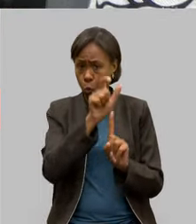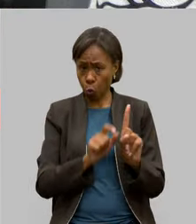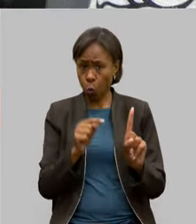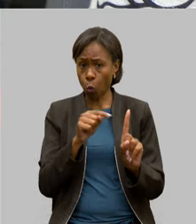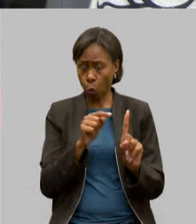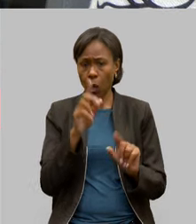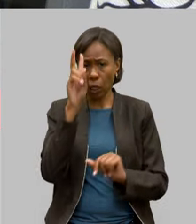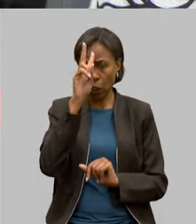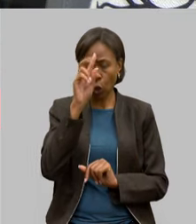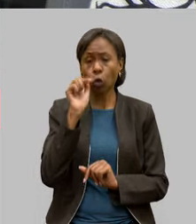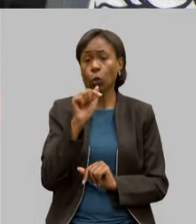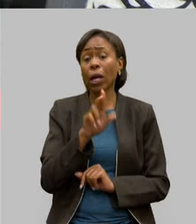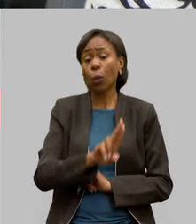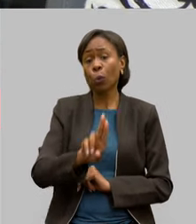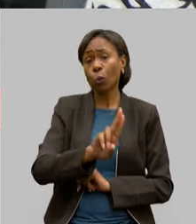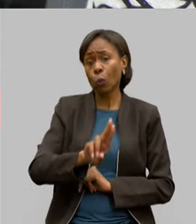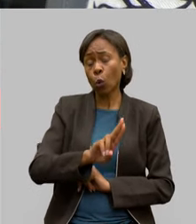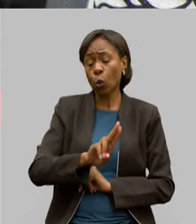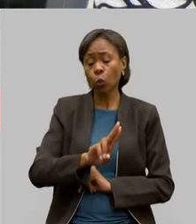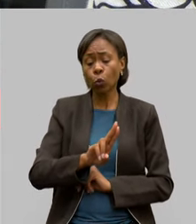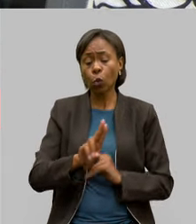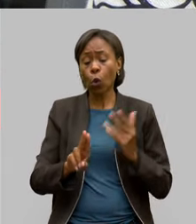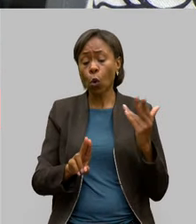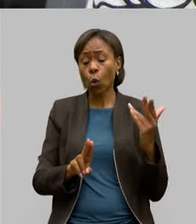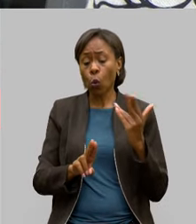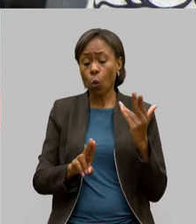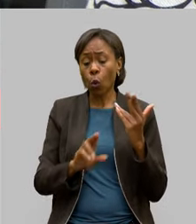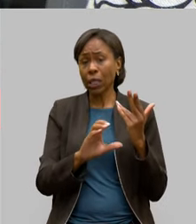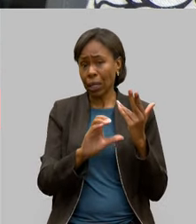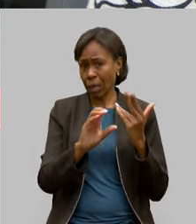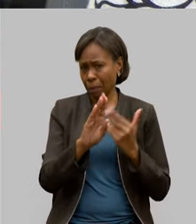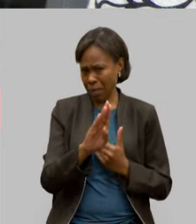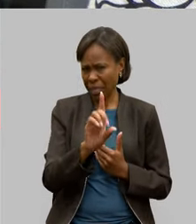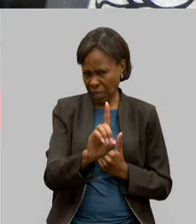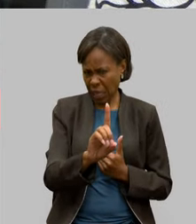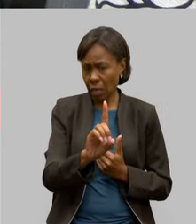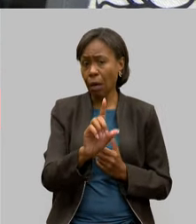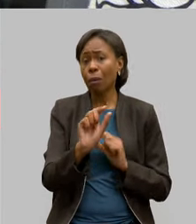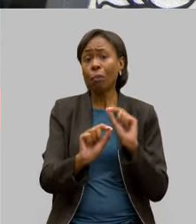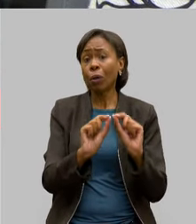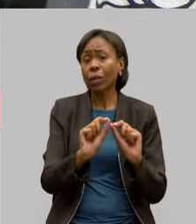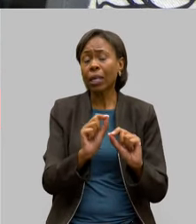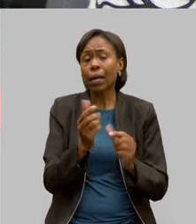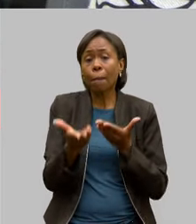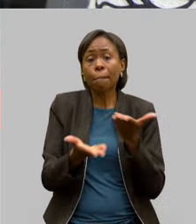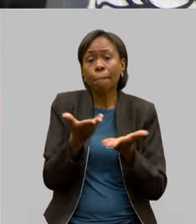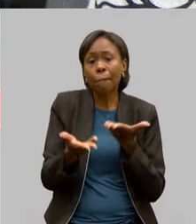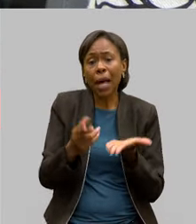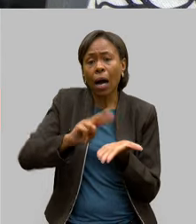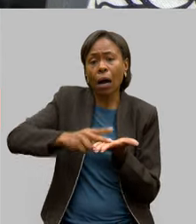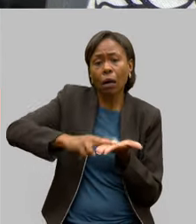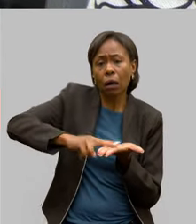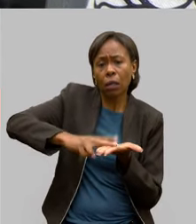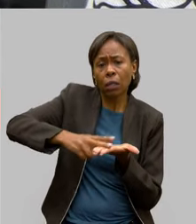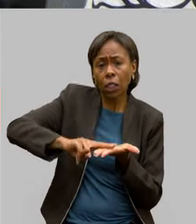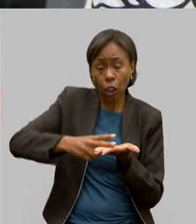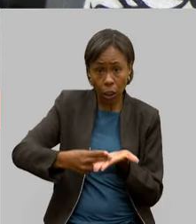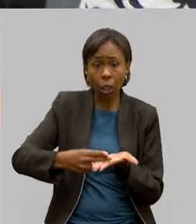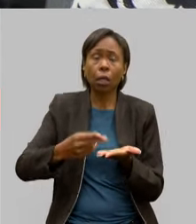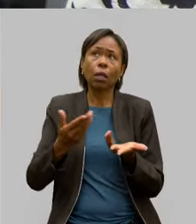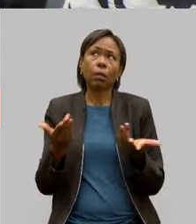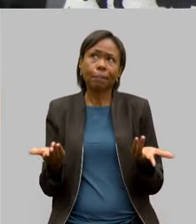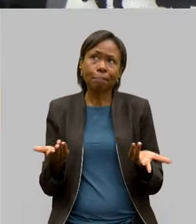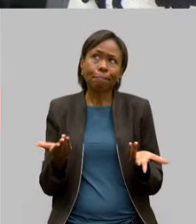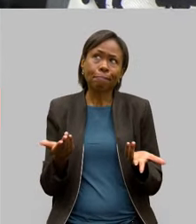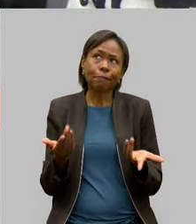canabidiol eh para epilepsia uma situação que a gente não discute mais né a eficácia do canab Deó podemos